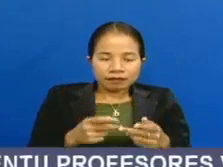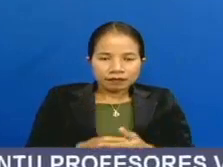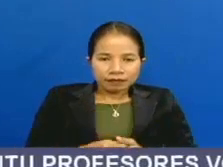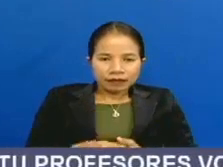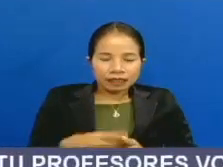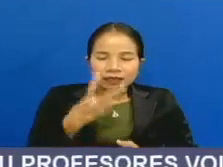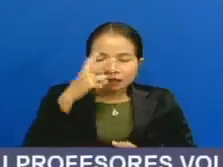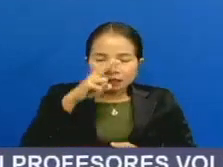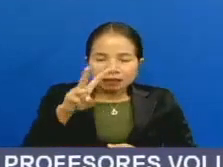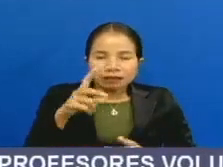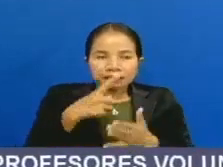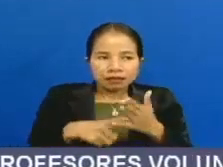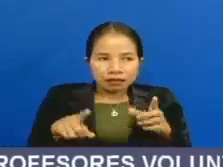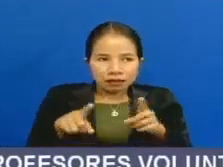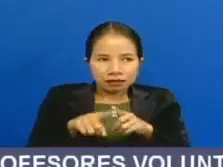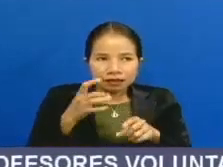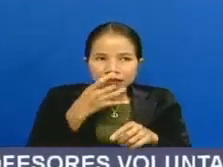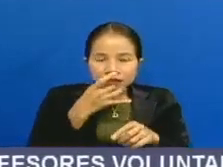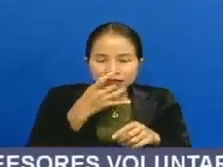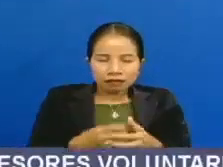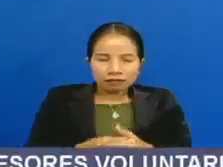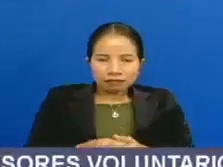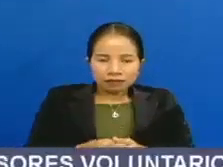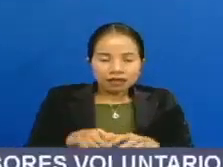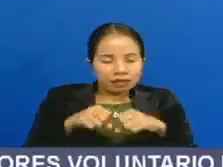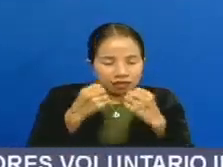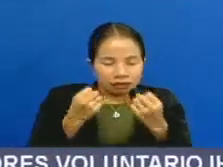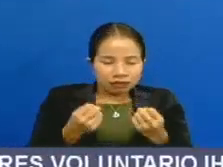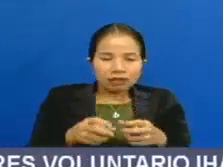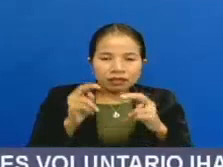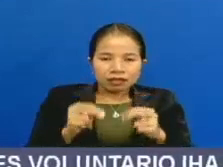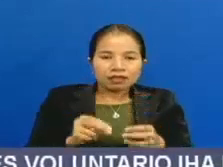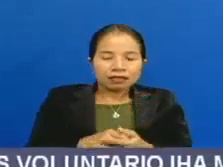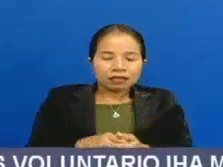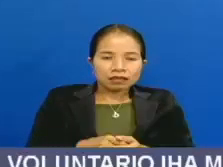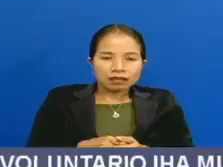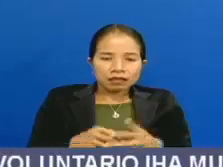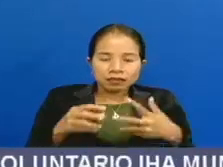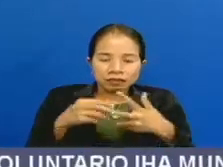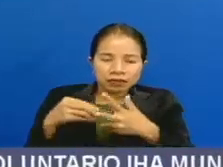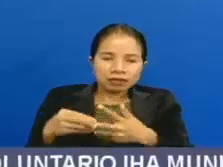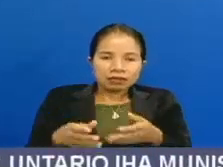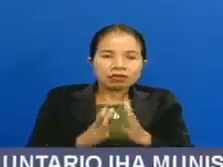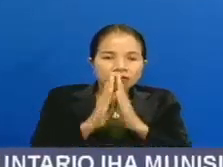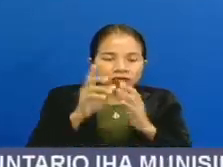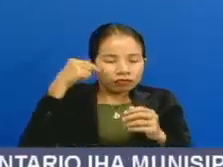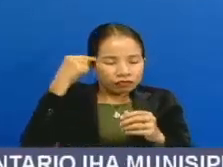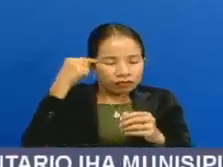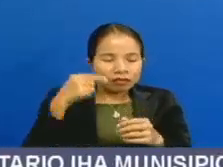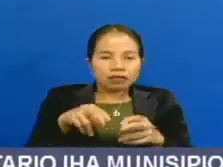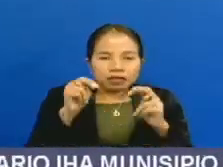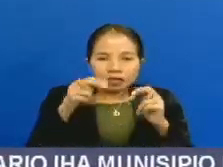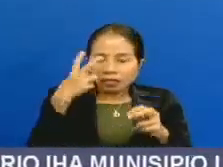ita rei ba parte sirane me makanessa lampo sirane me be maveria, ita tem que husu ba parte liliu ba ya. Governo sira tem que tomatan liliu